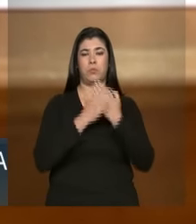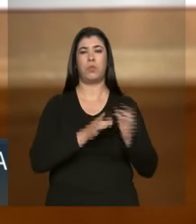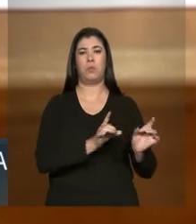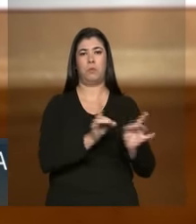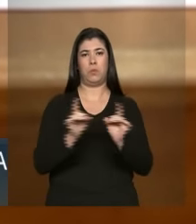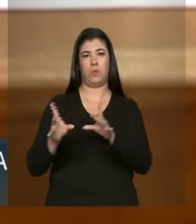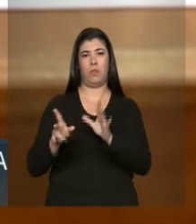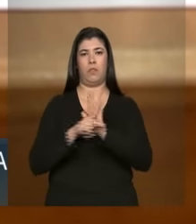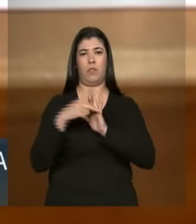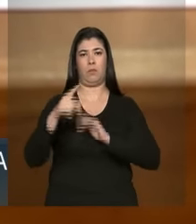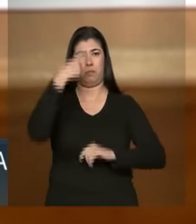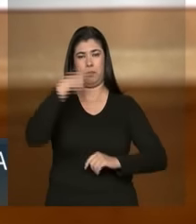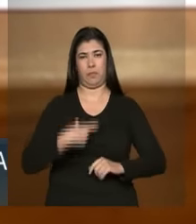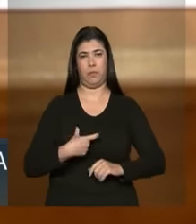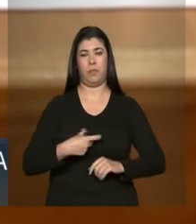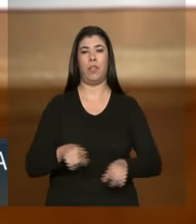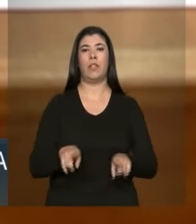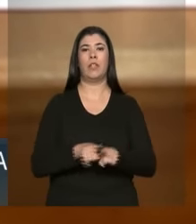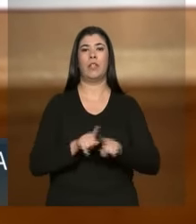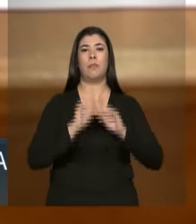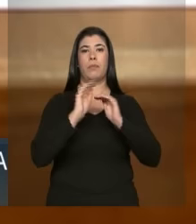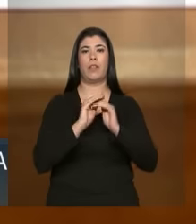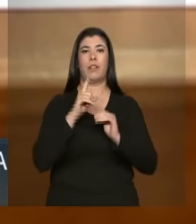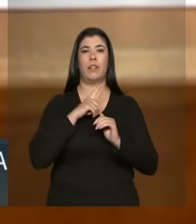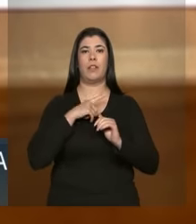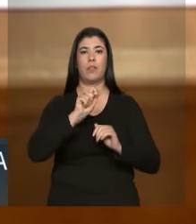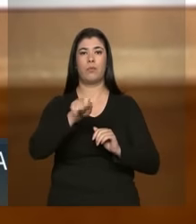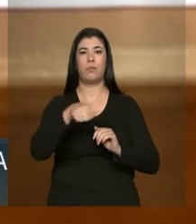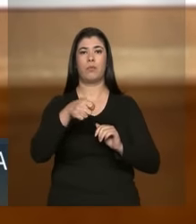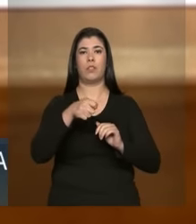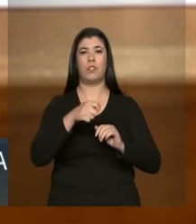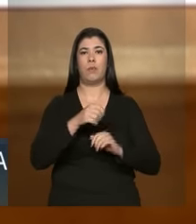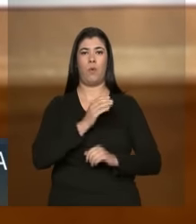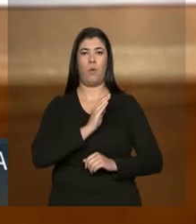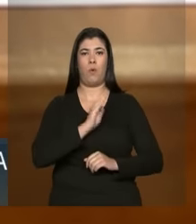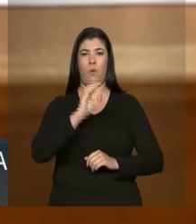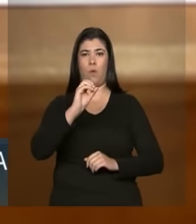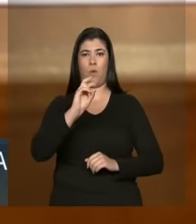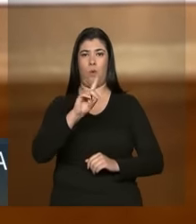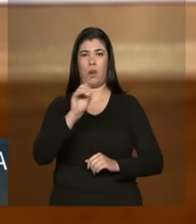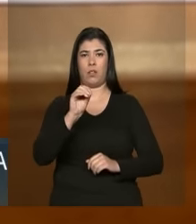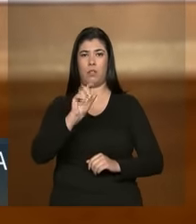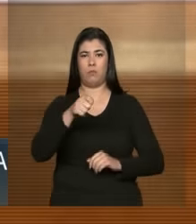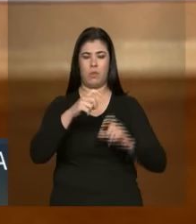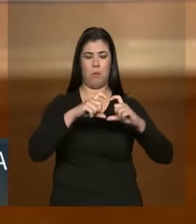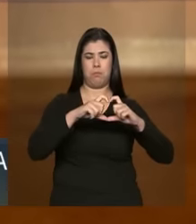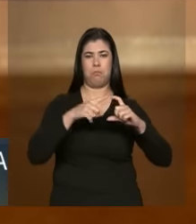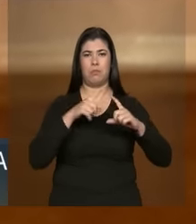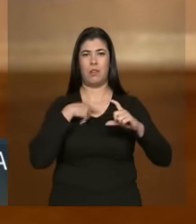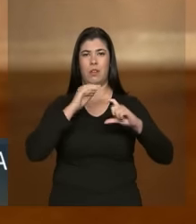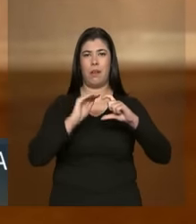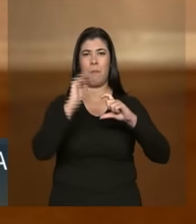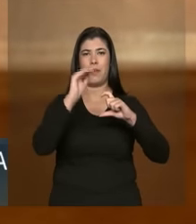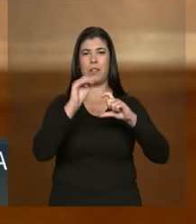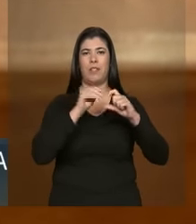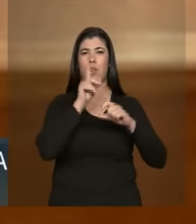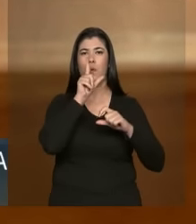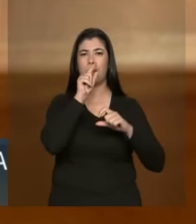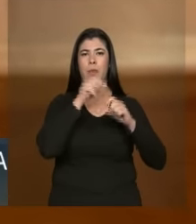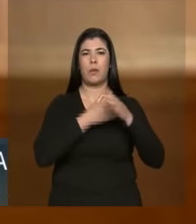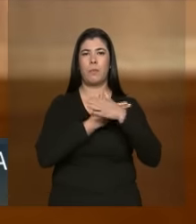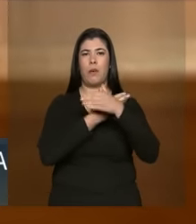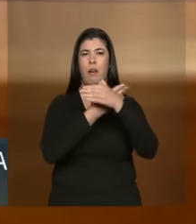psicológicamente acima do coração pássaros voando em várias direções representam a